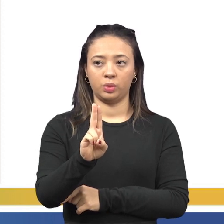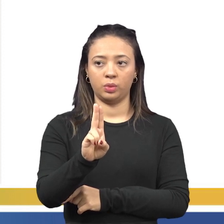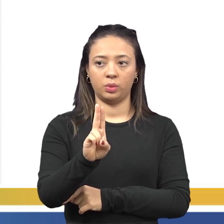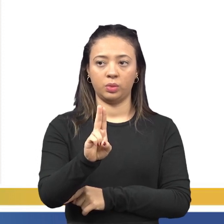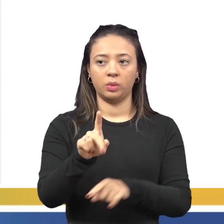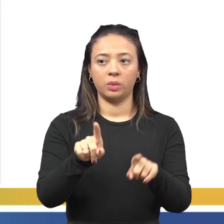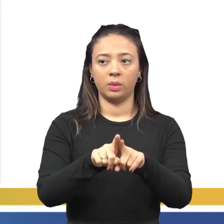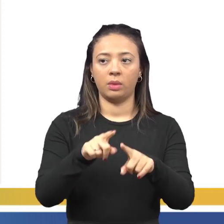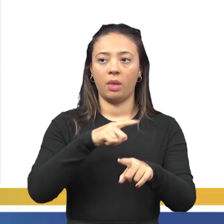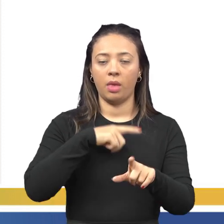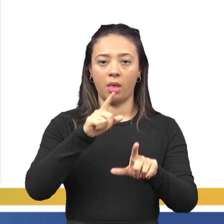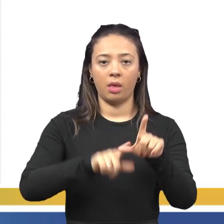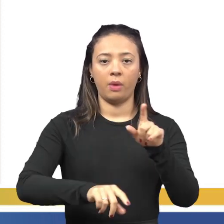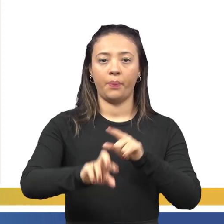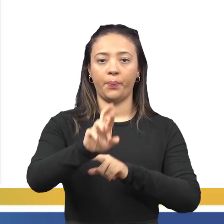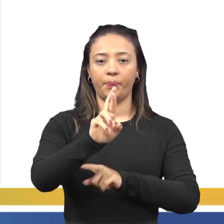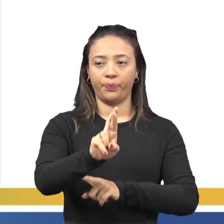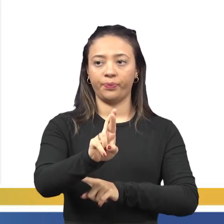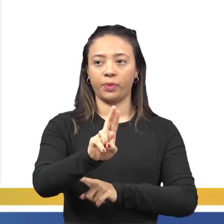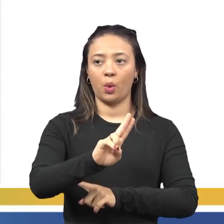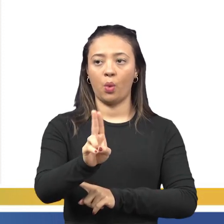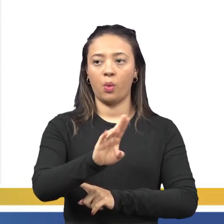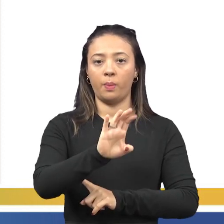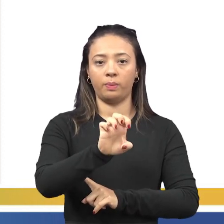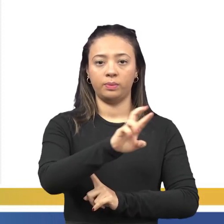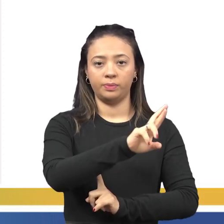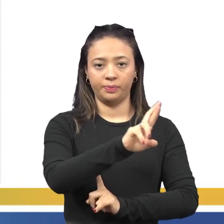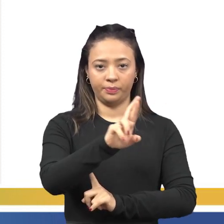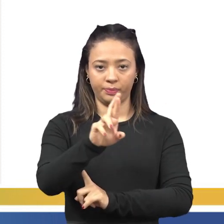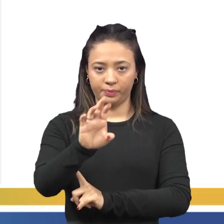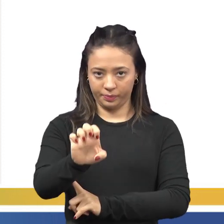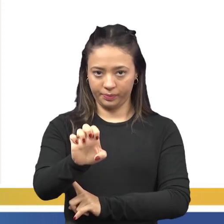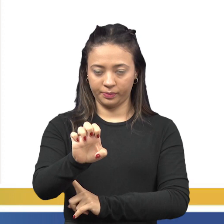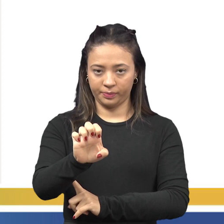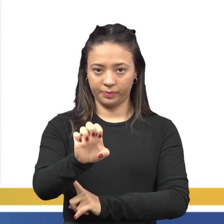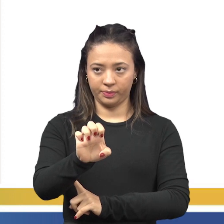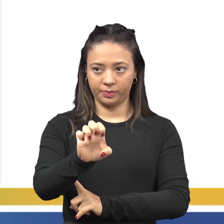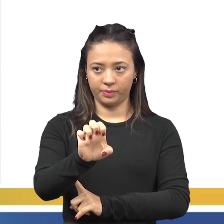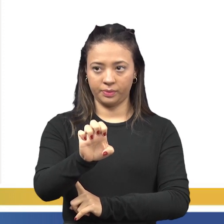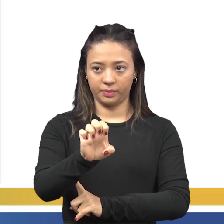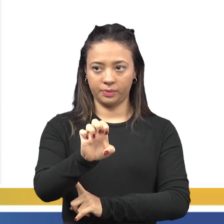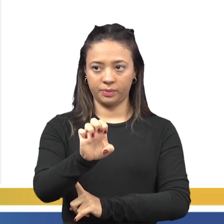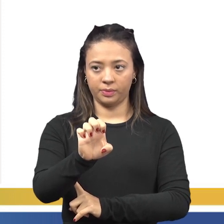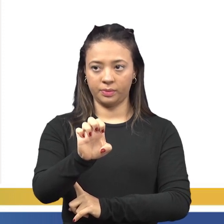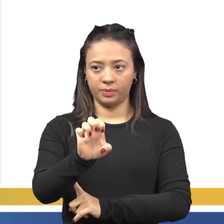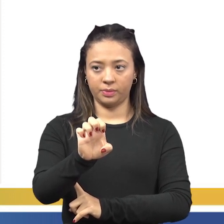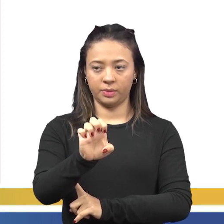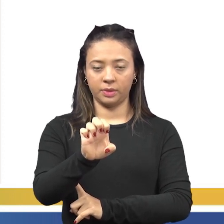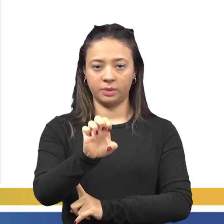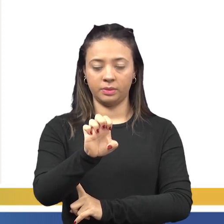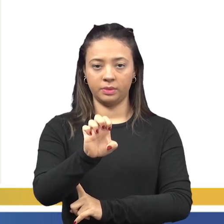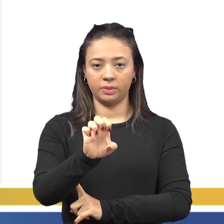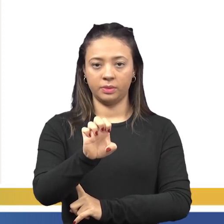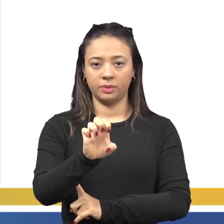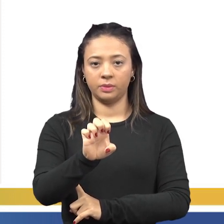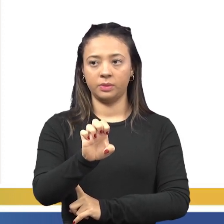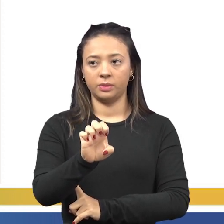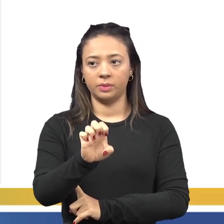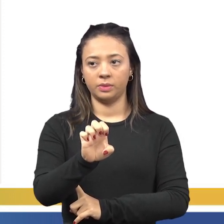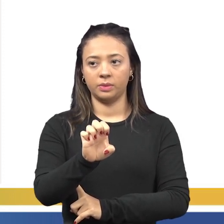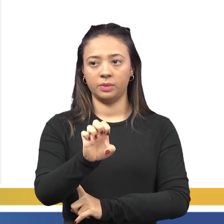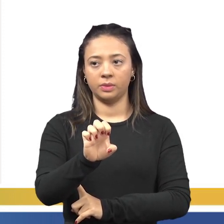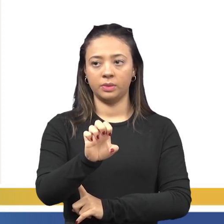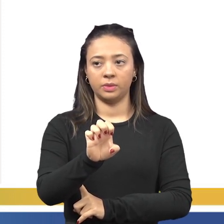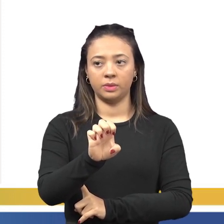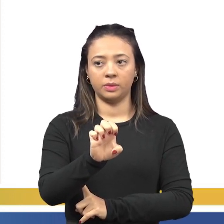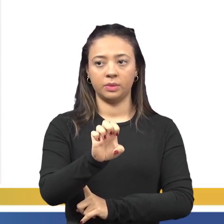Seguimos, temos R, certo? Que ela aí, ó, vai ter uma pequena complicação quando ela vier na forma doble, 2R, certo? Que, ó,